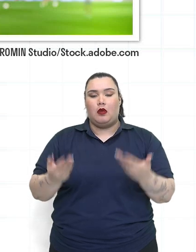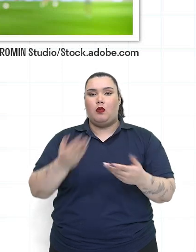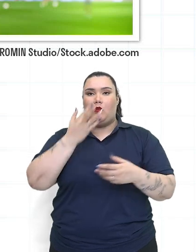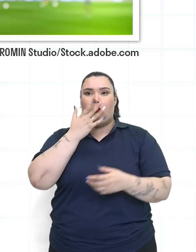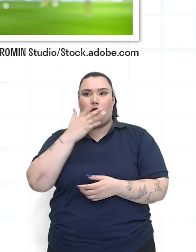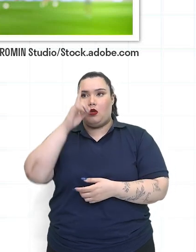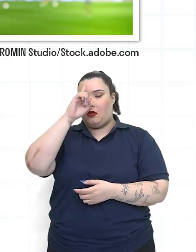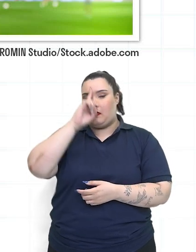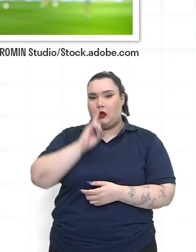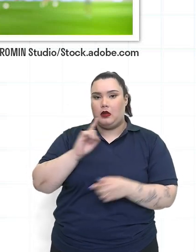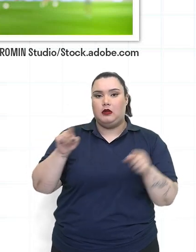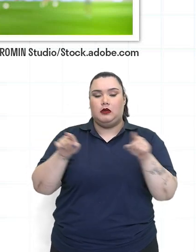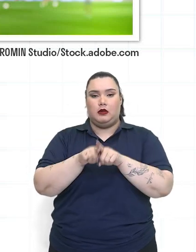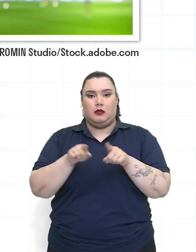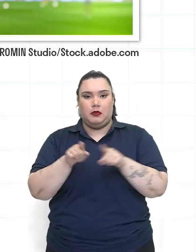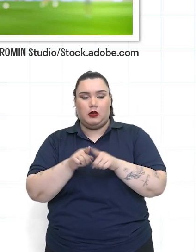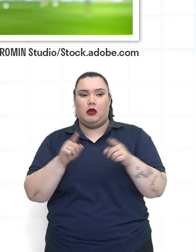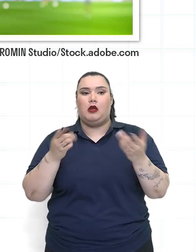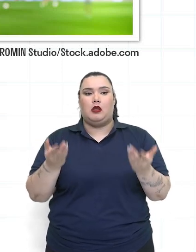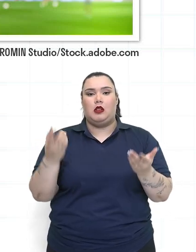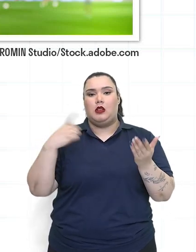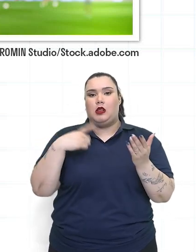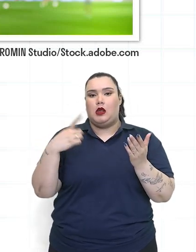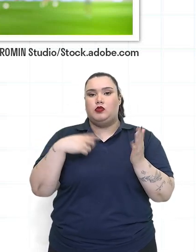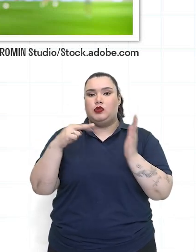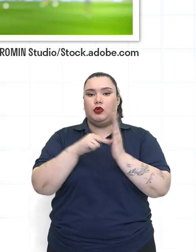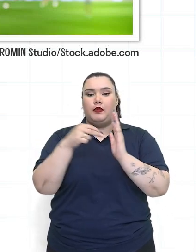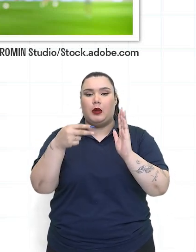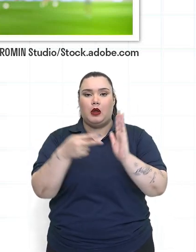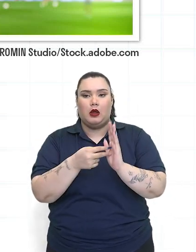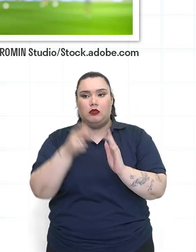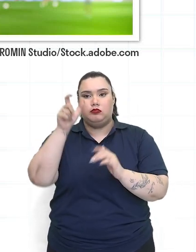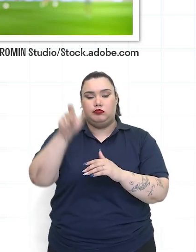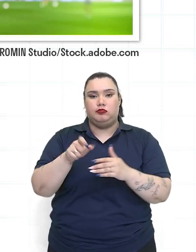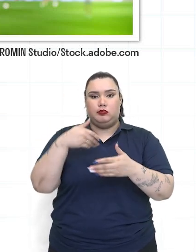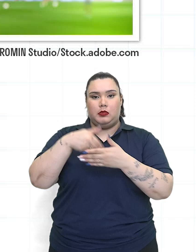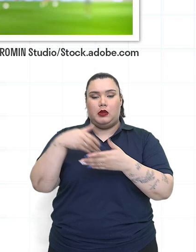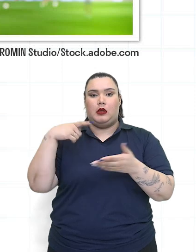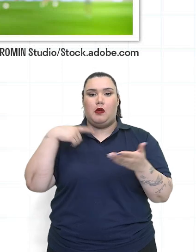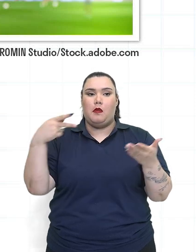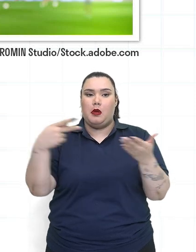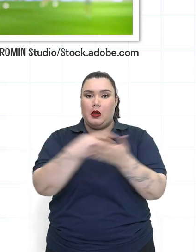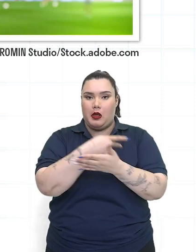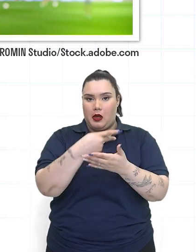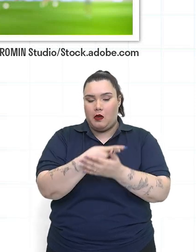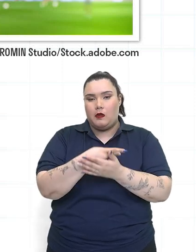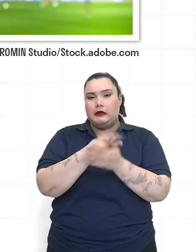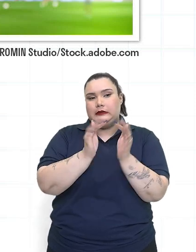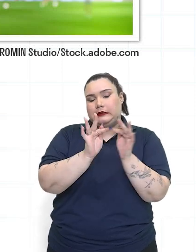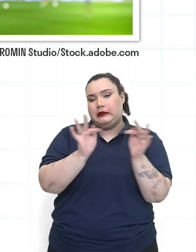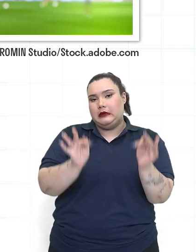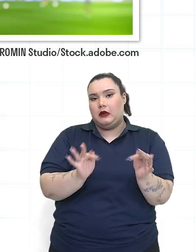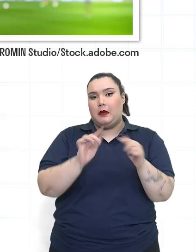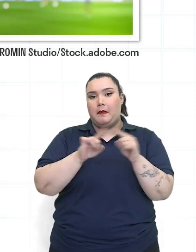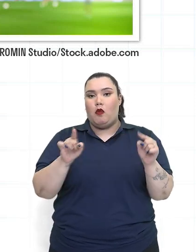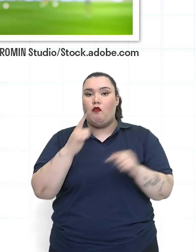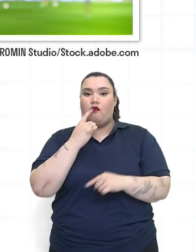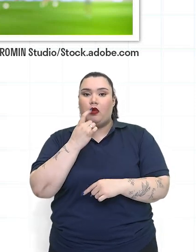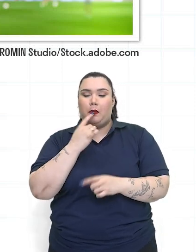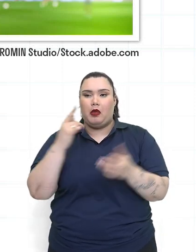cor amarela também, né, representa aí um sinal de que o jogador cometeu alguma falta, mas já é uma falta leve,